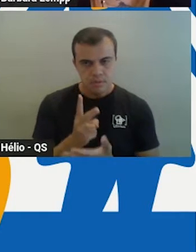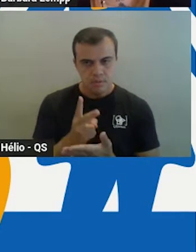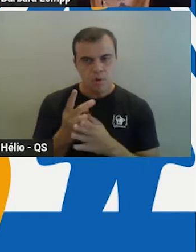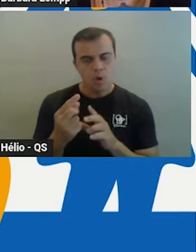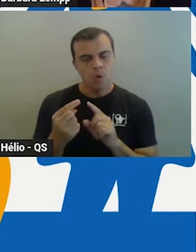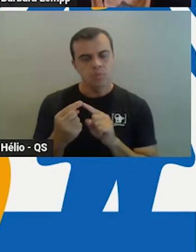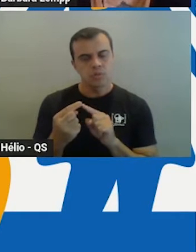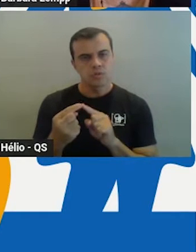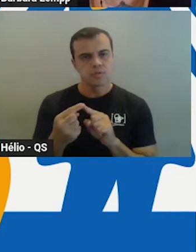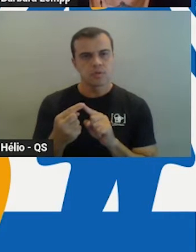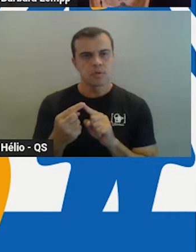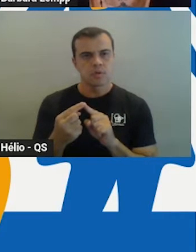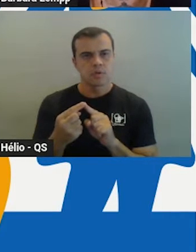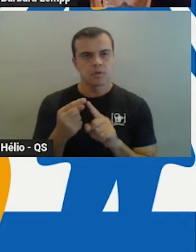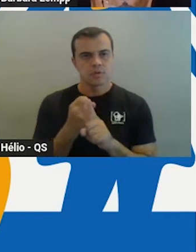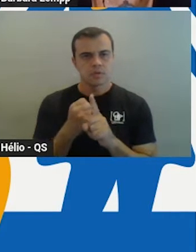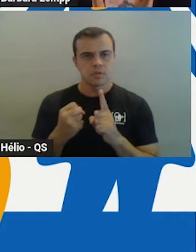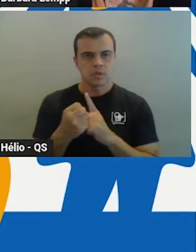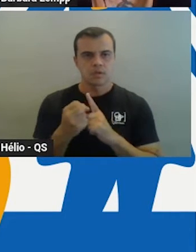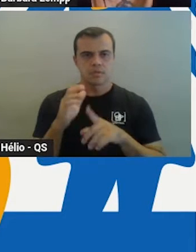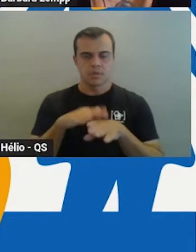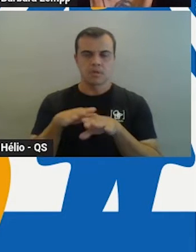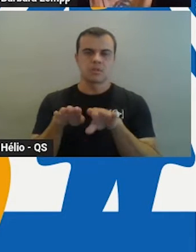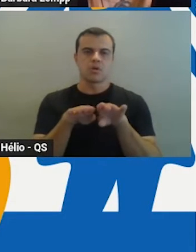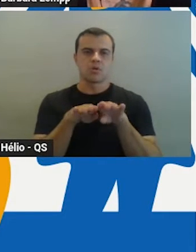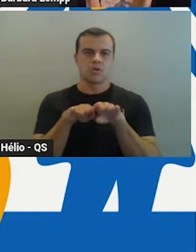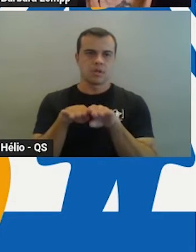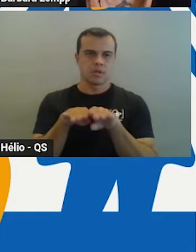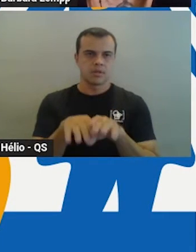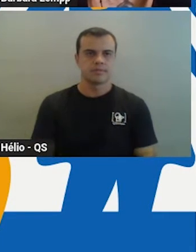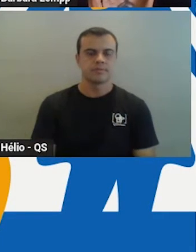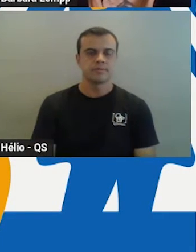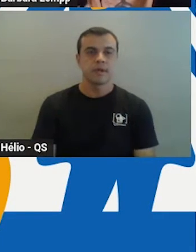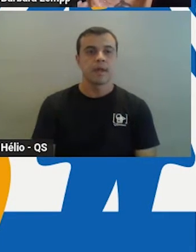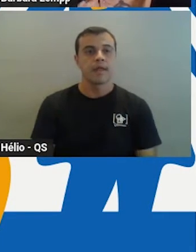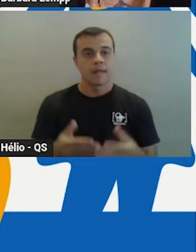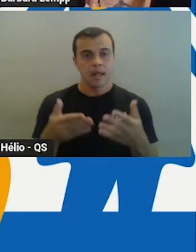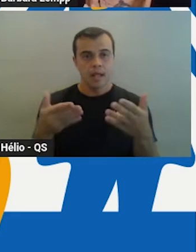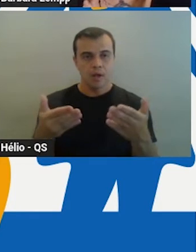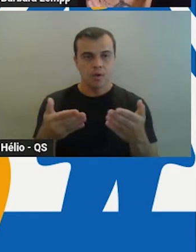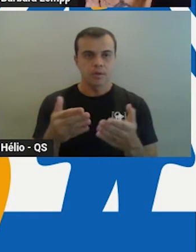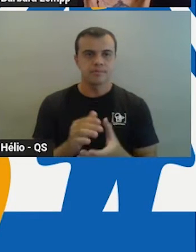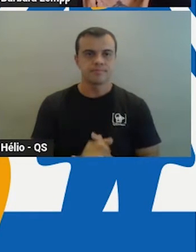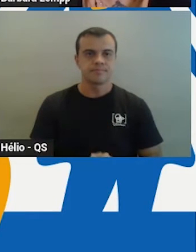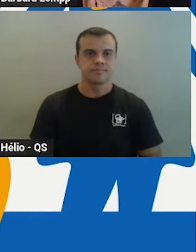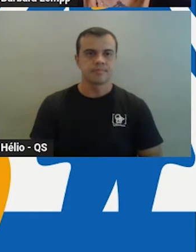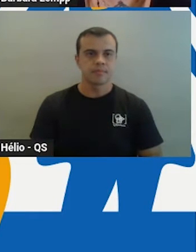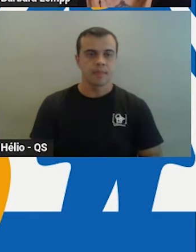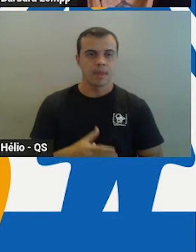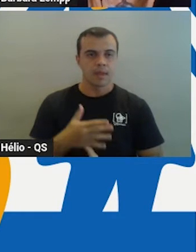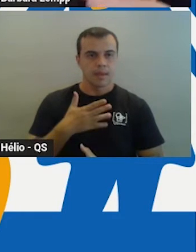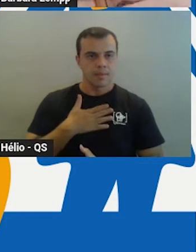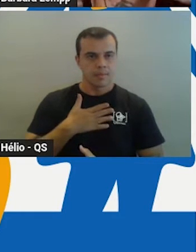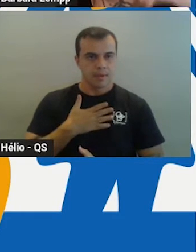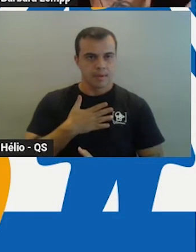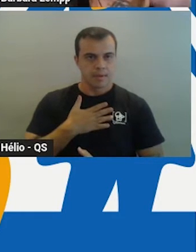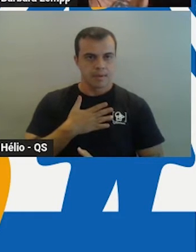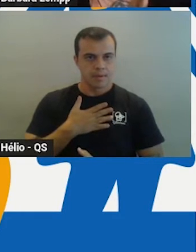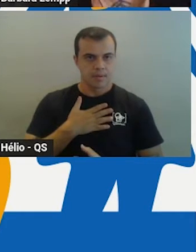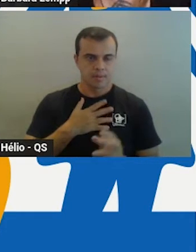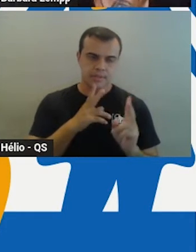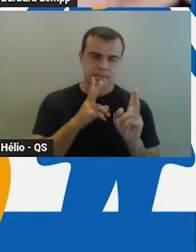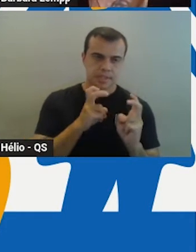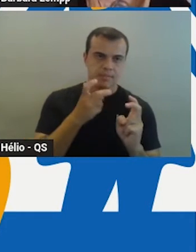que é uma sociedade mais igualitária. E agora, a minha parte, que é um